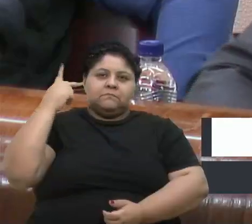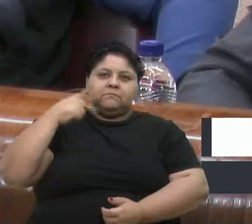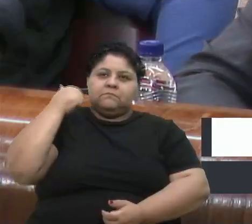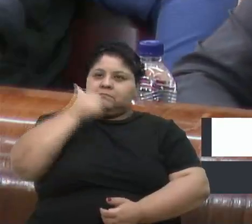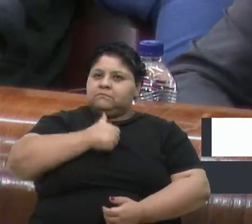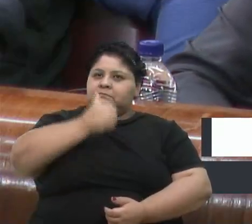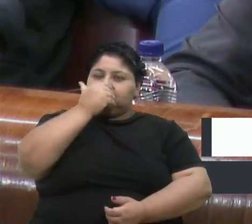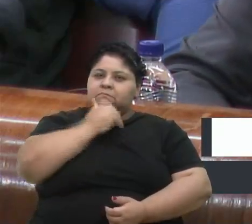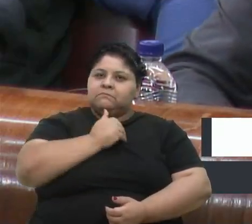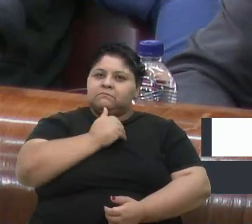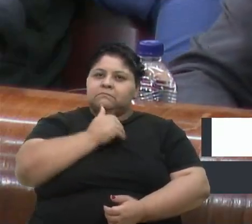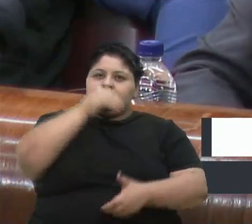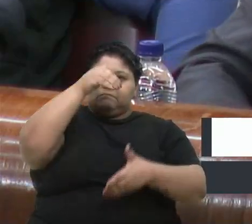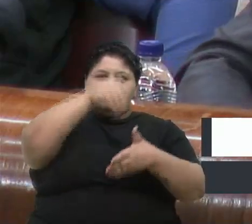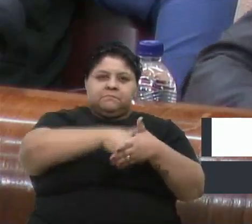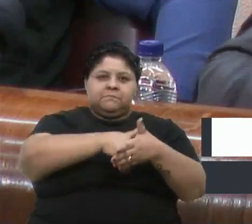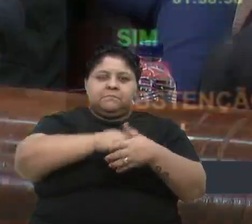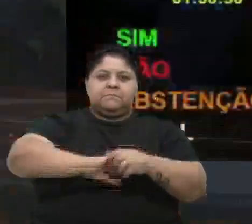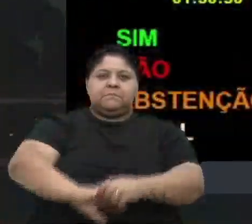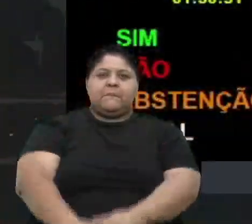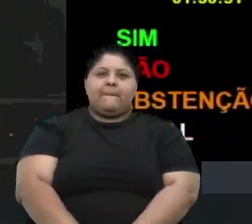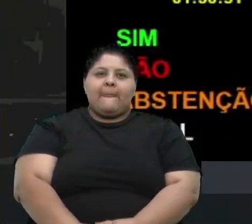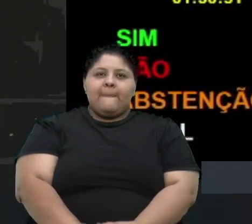vereadores que registrem seus votos.